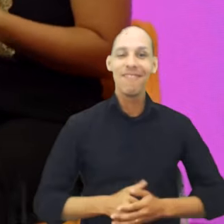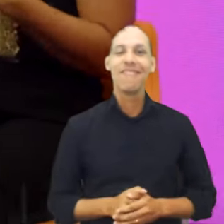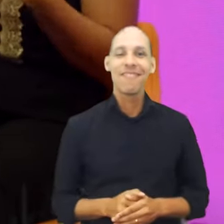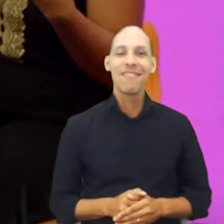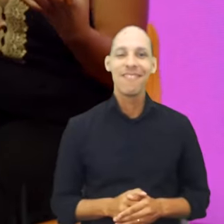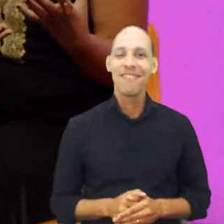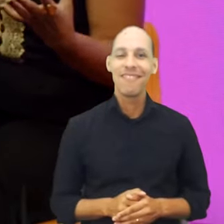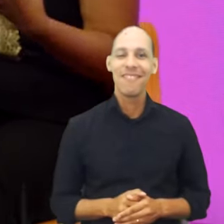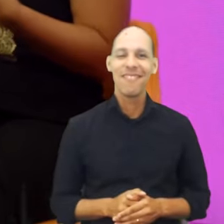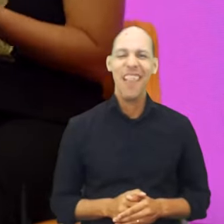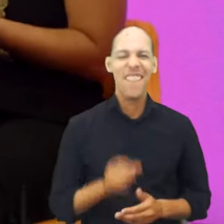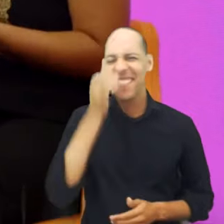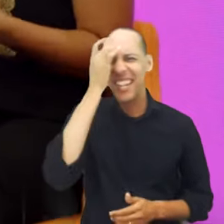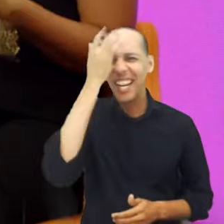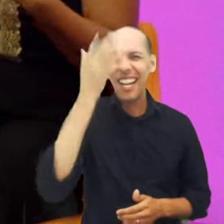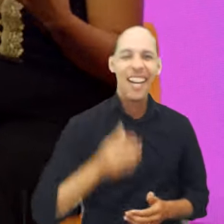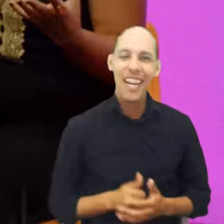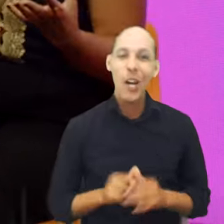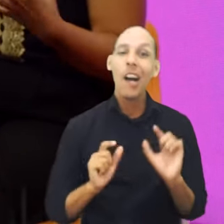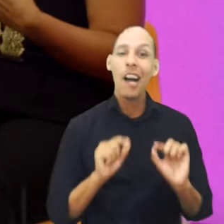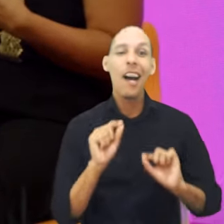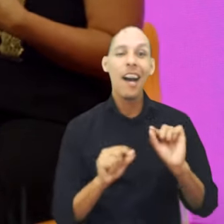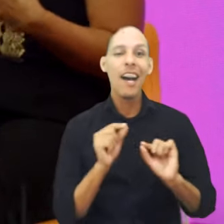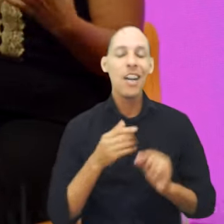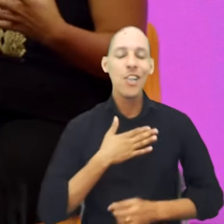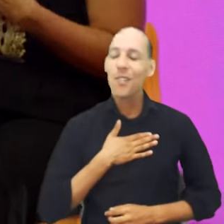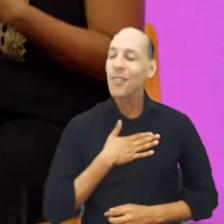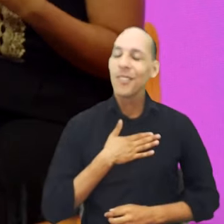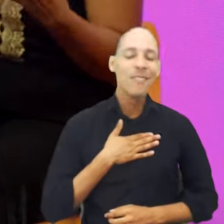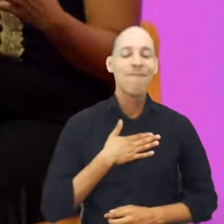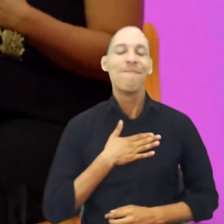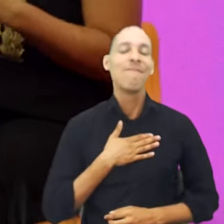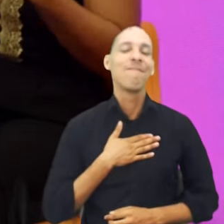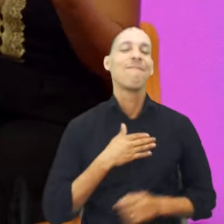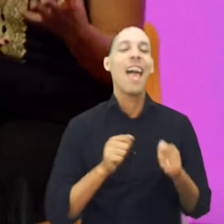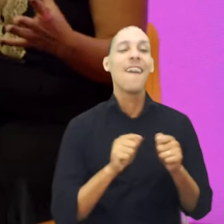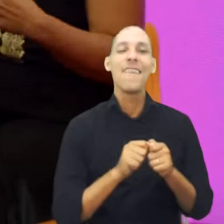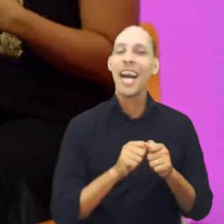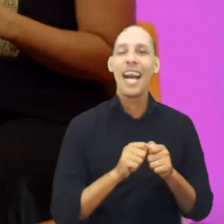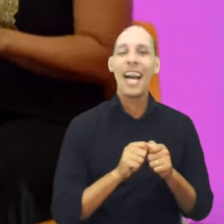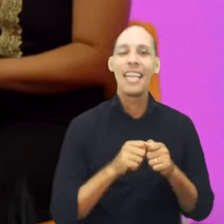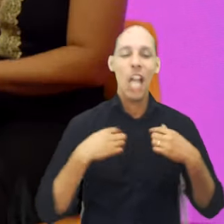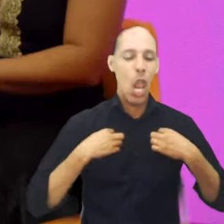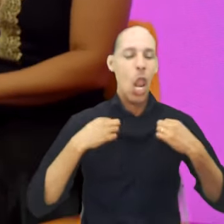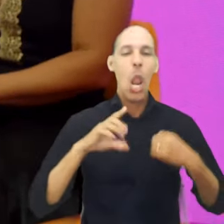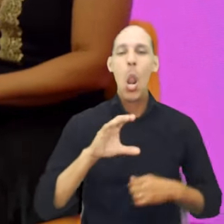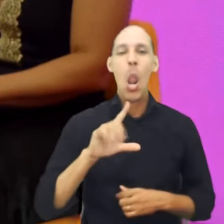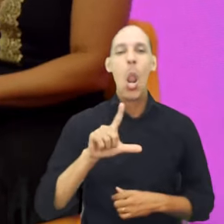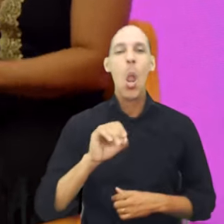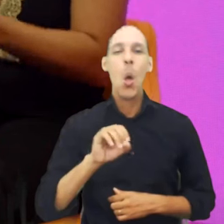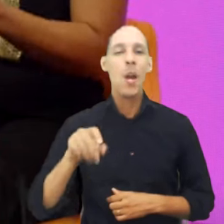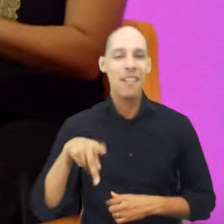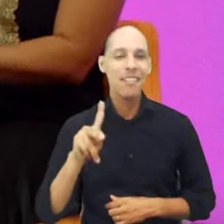disso, dessa facilidade em gosto, né, por montar ali os looks e os calçados e as bolsas,